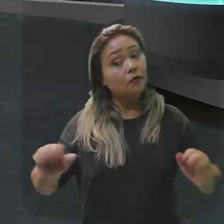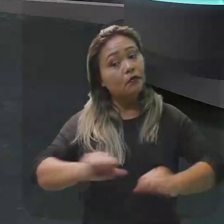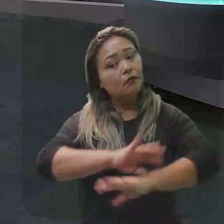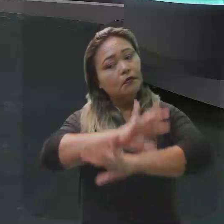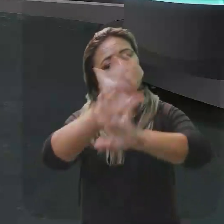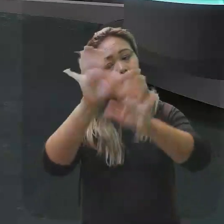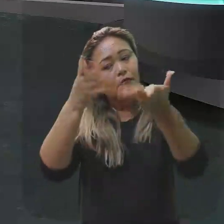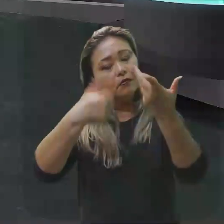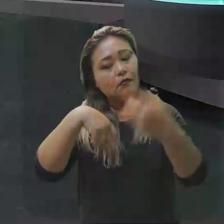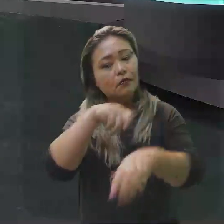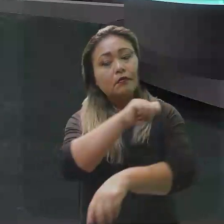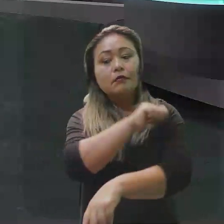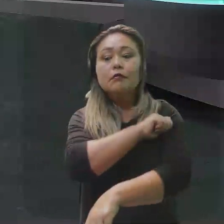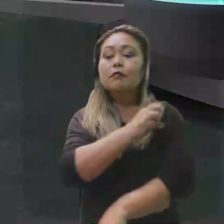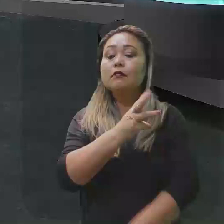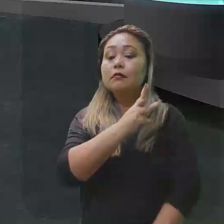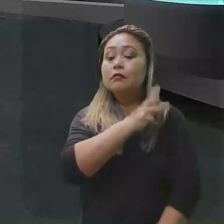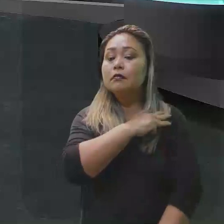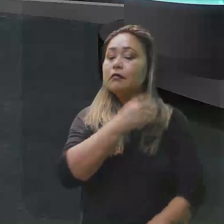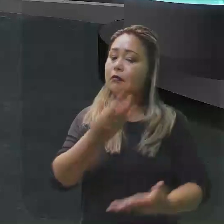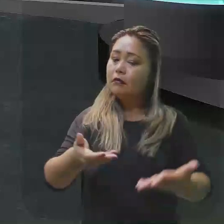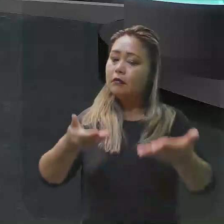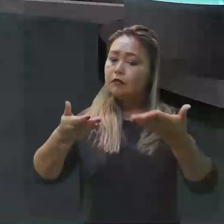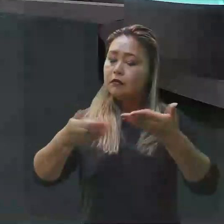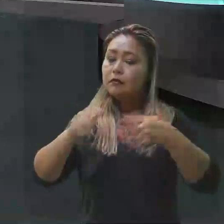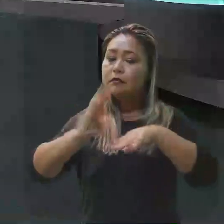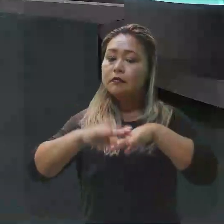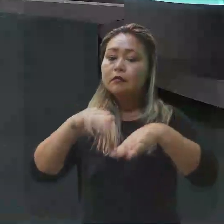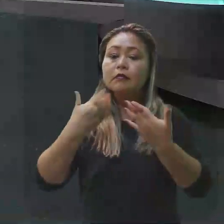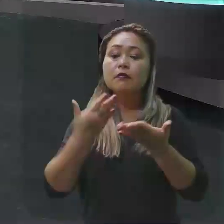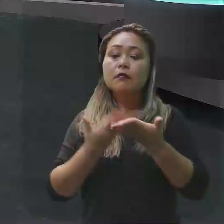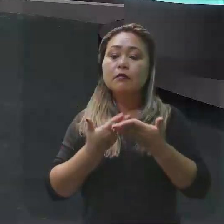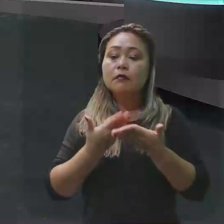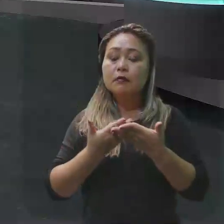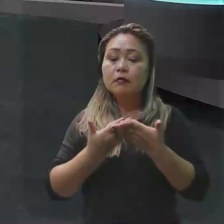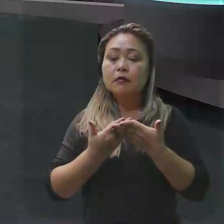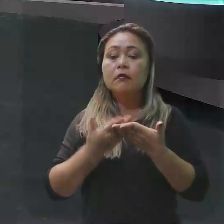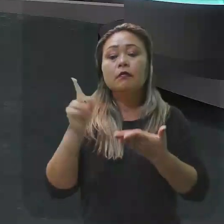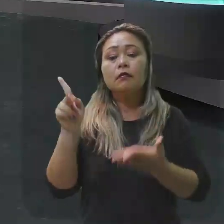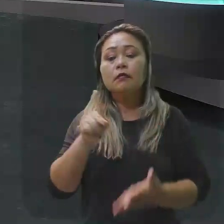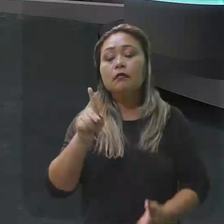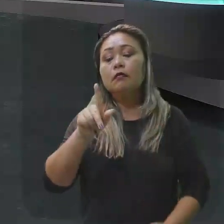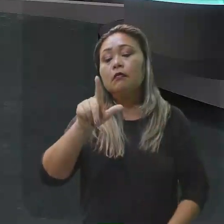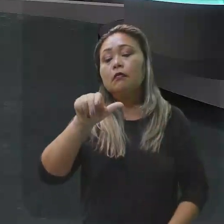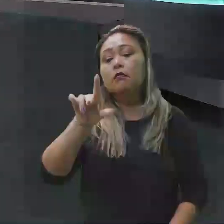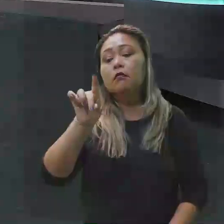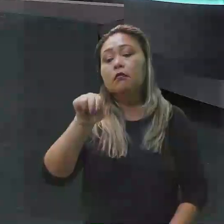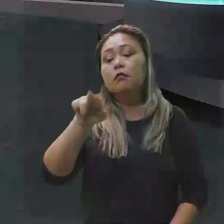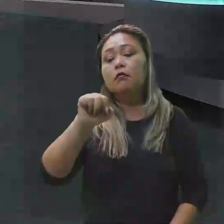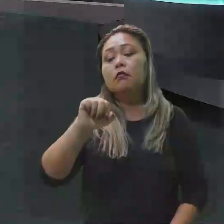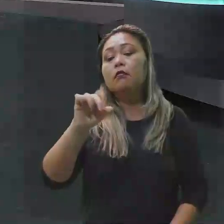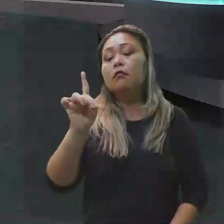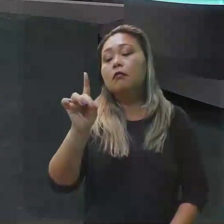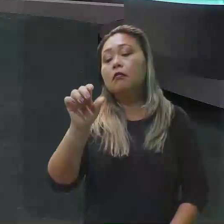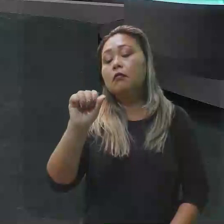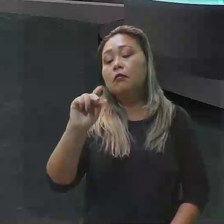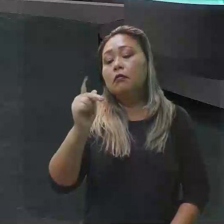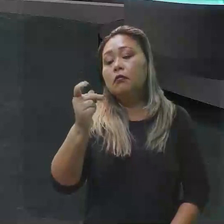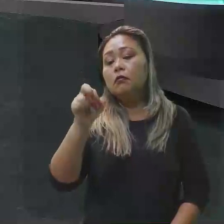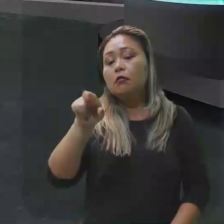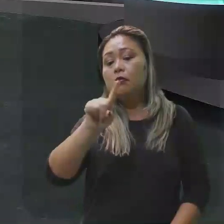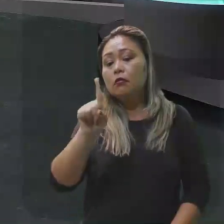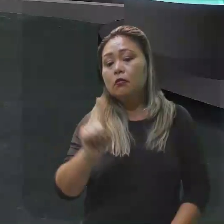Olá, estudante do terceiro ano, bem-vindos para mais uma aula. Eu sou a professora Lidiana da Cruz,